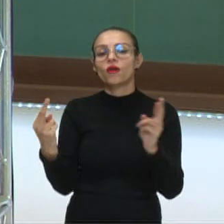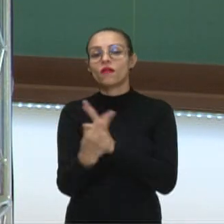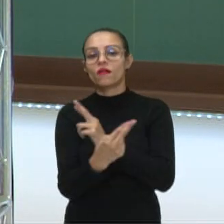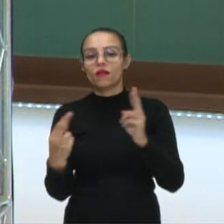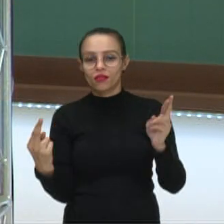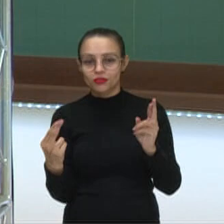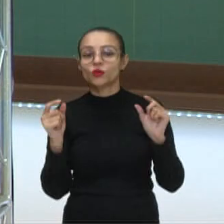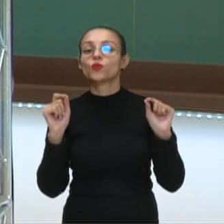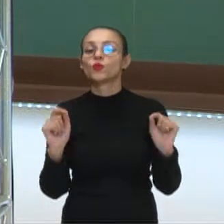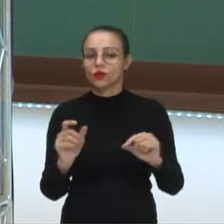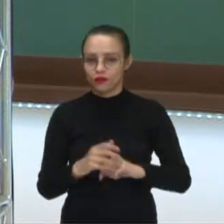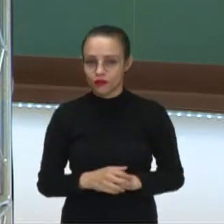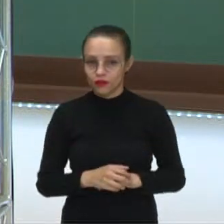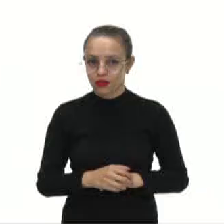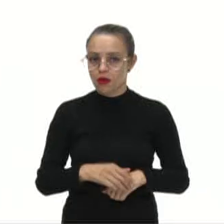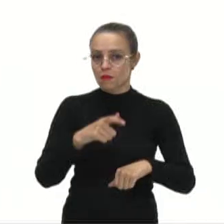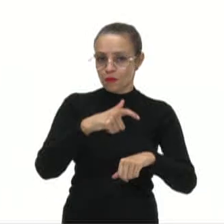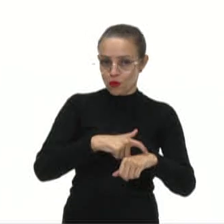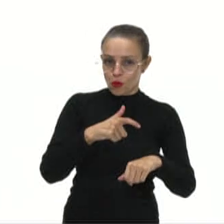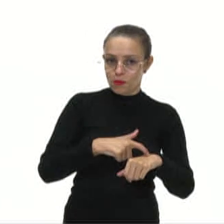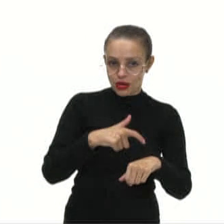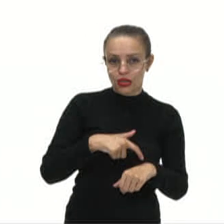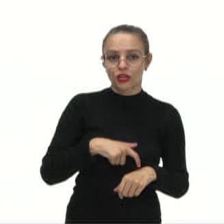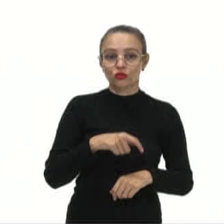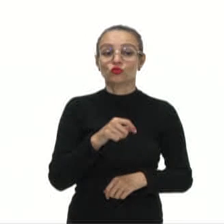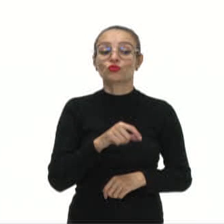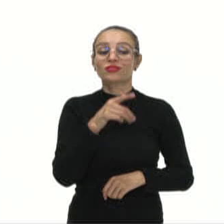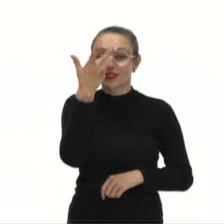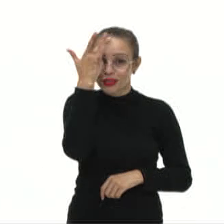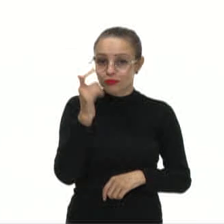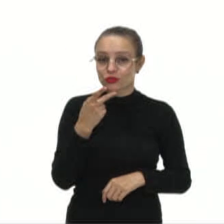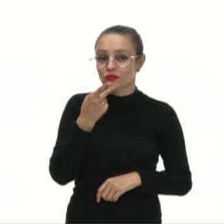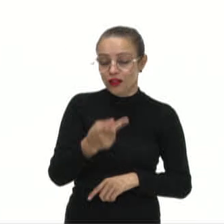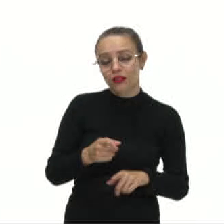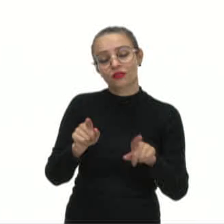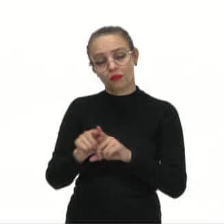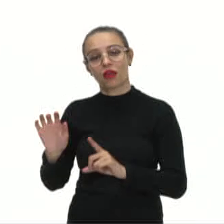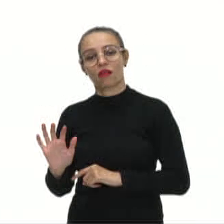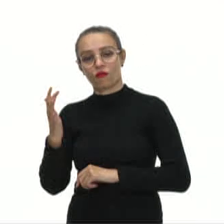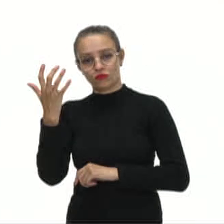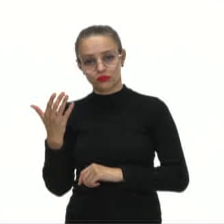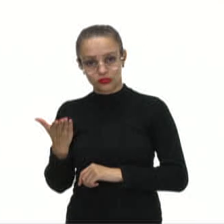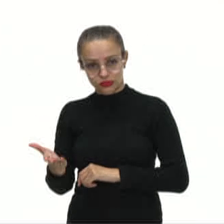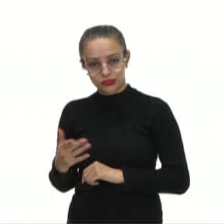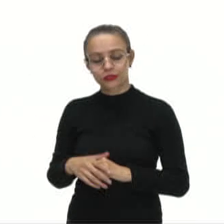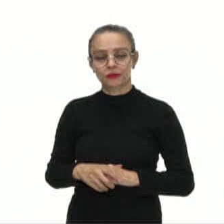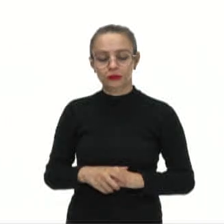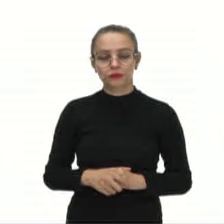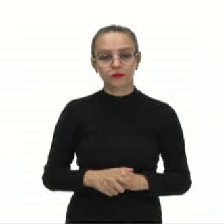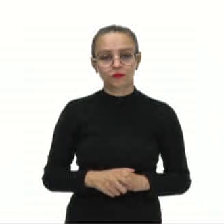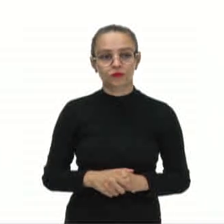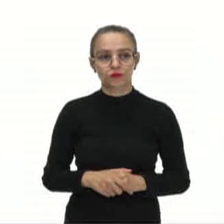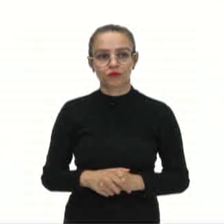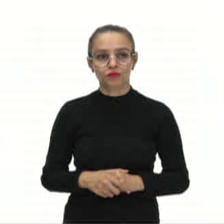se mantém entre o momento em que o indivíduo fala e a ocorrência dos fatos expressos pelo verbo.